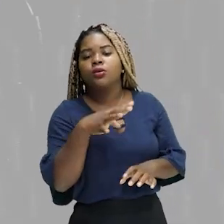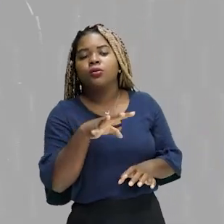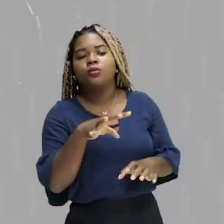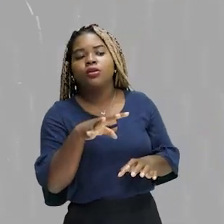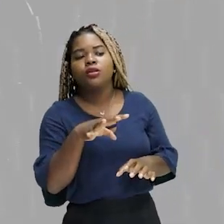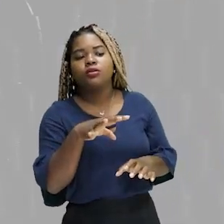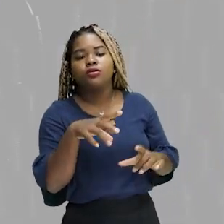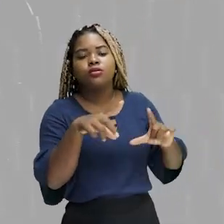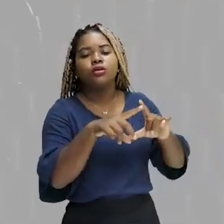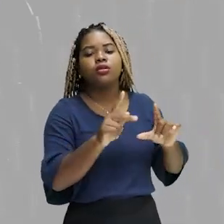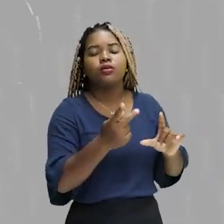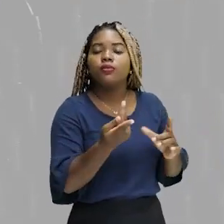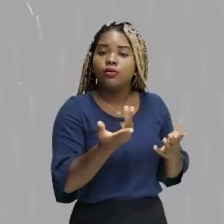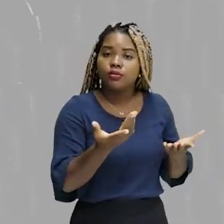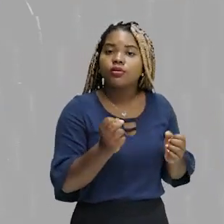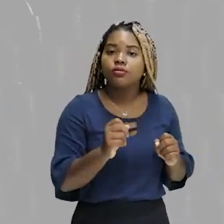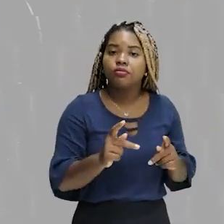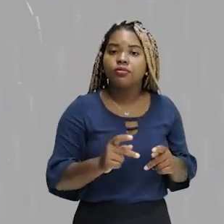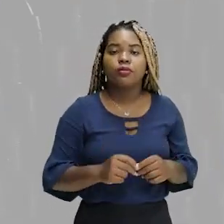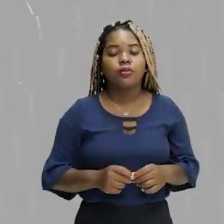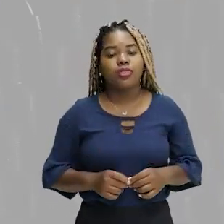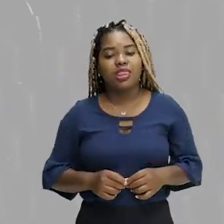o valor do ΔH.